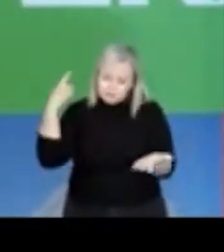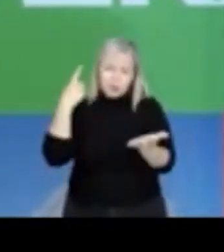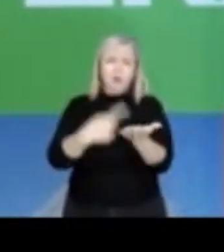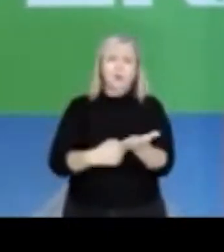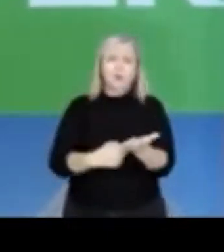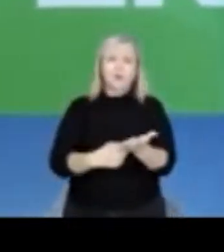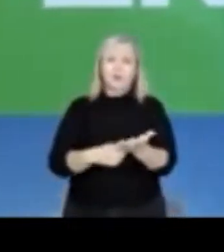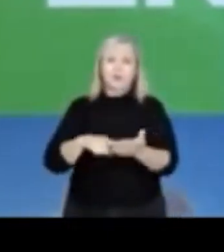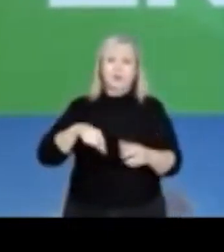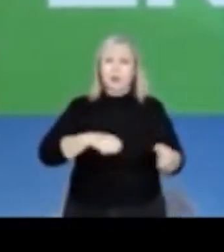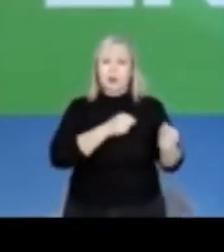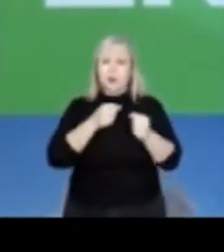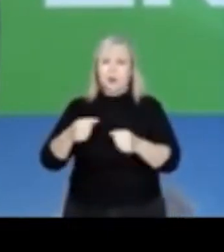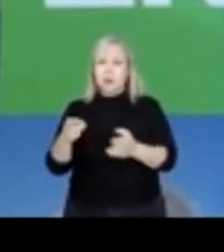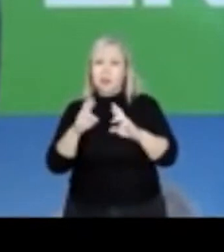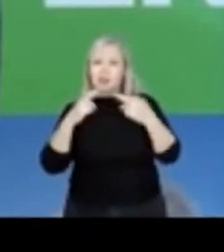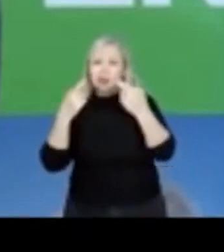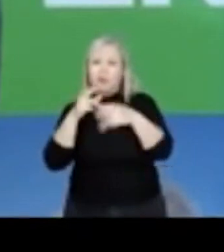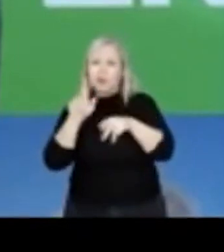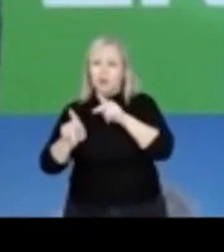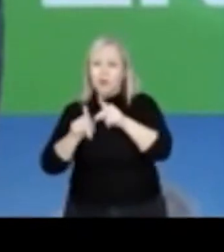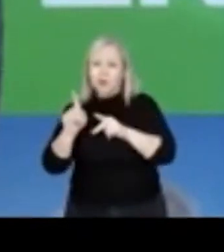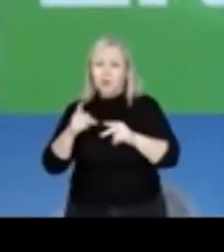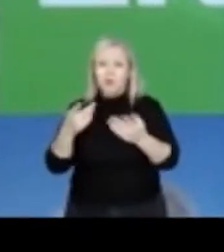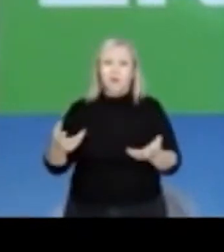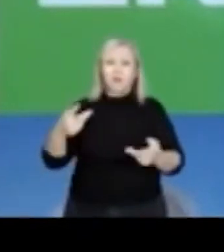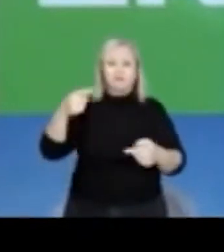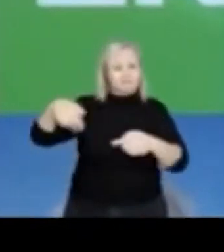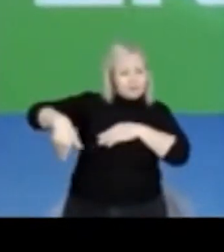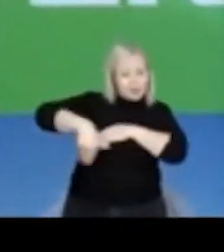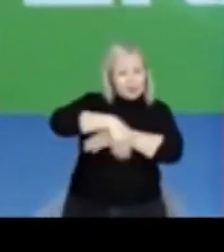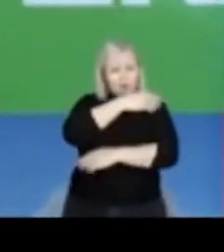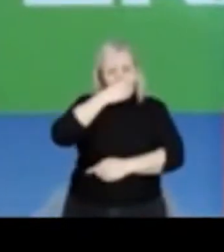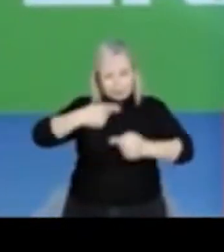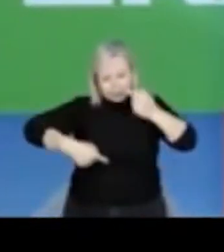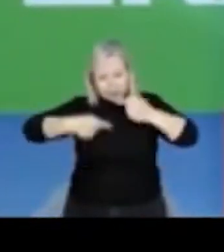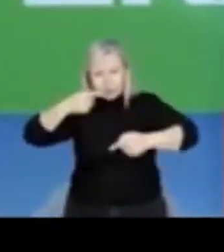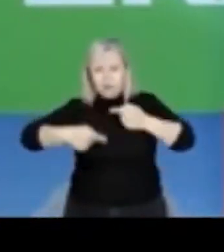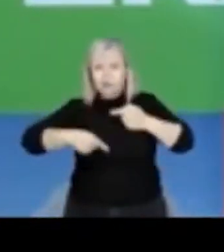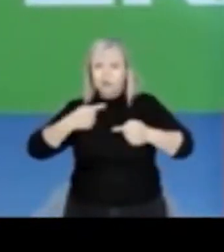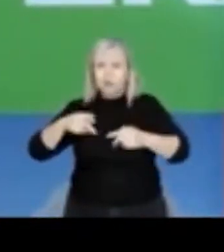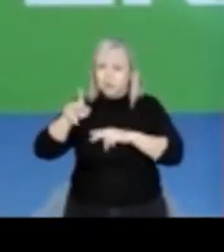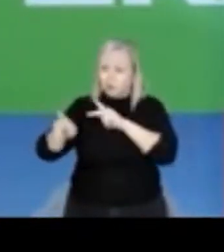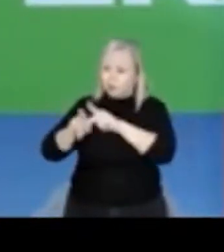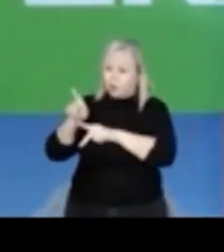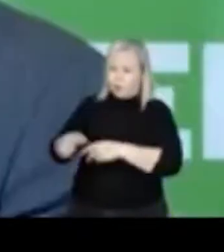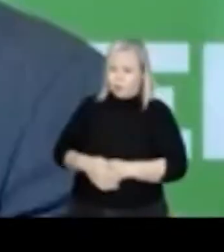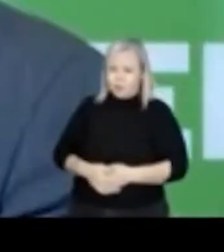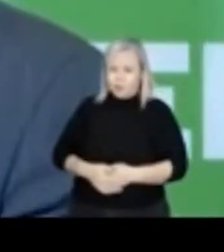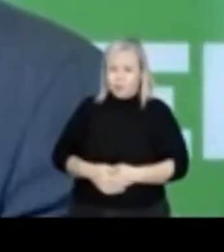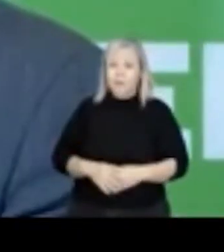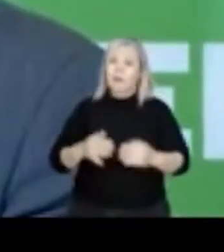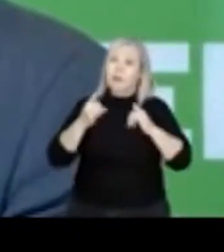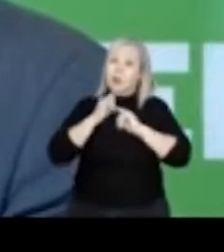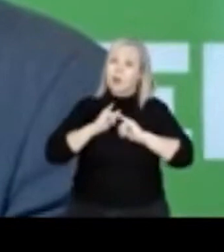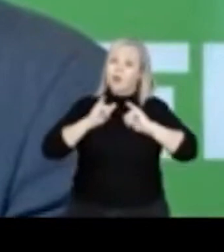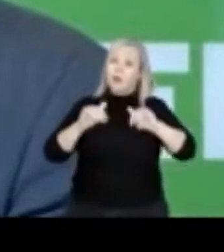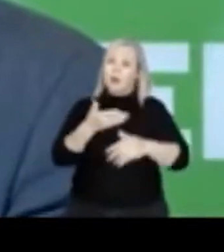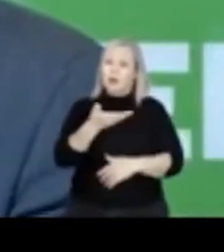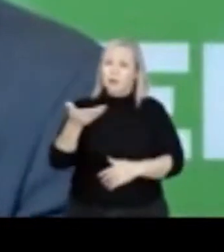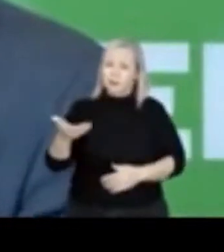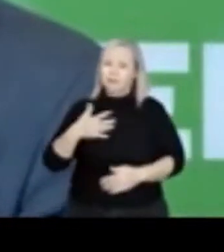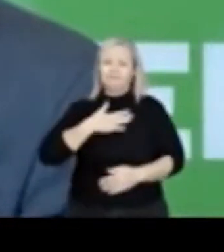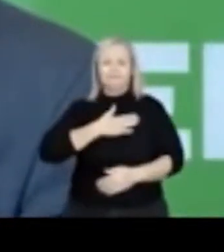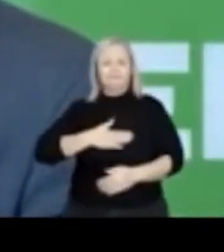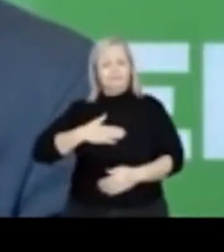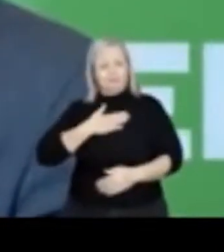e discutir com eles. E eu confesso a vocês que se tem uma coisa que eu gosto, sabe, é